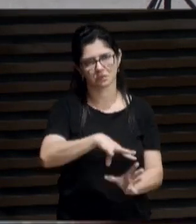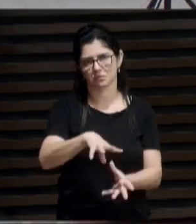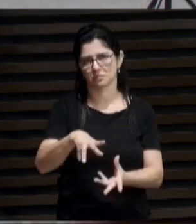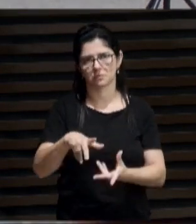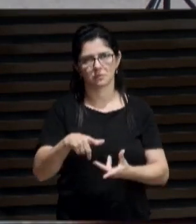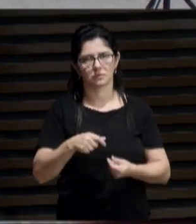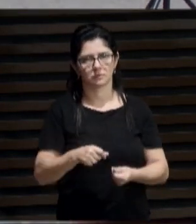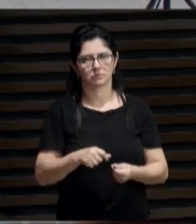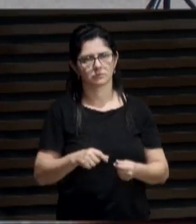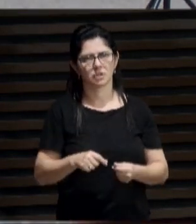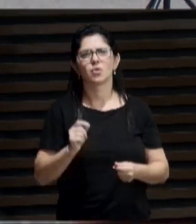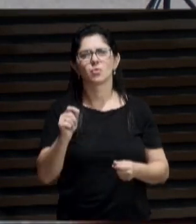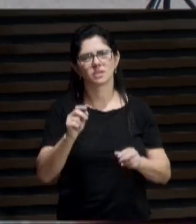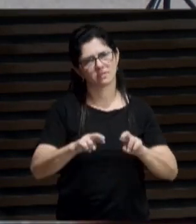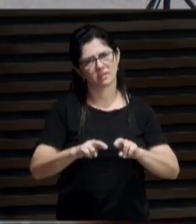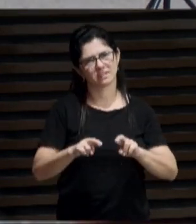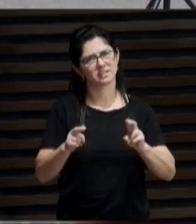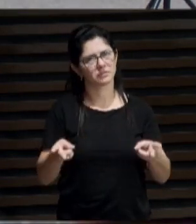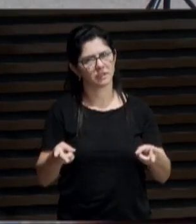O que vai diferenciar uma coisa da outra?